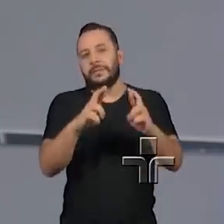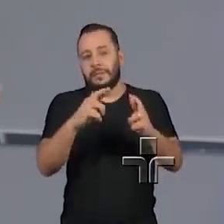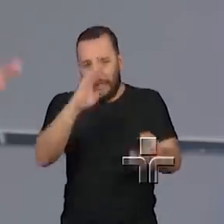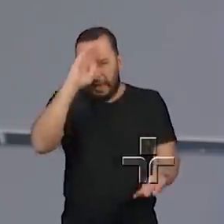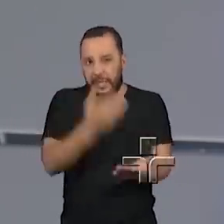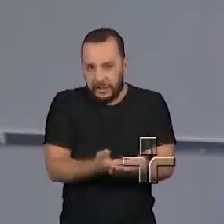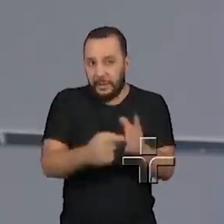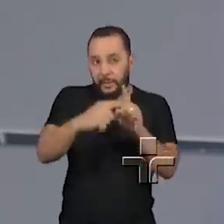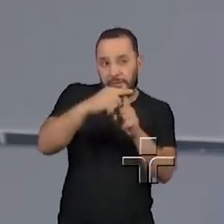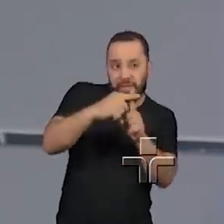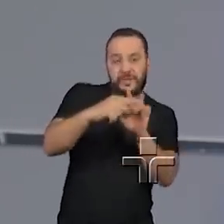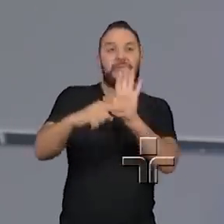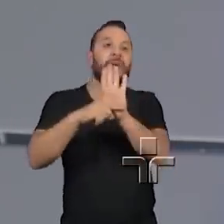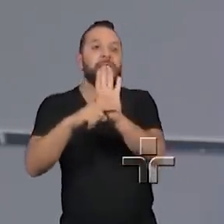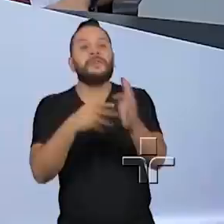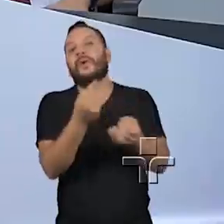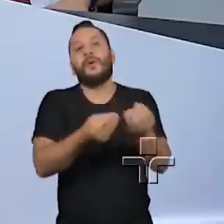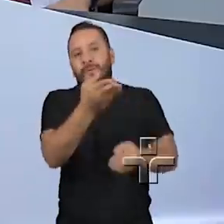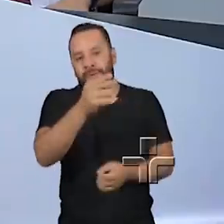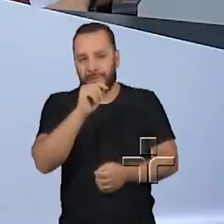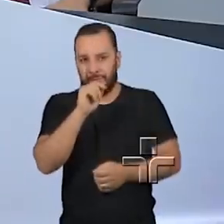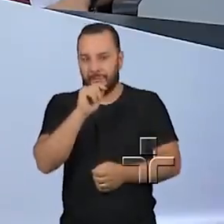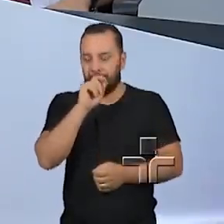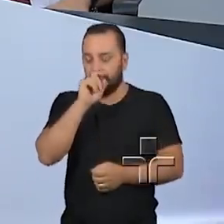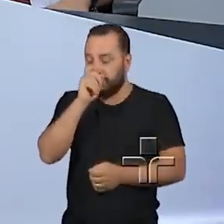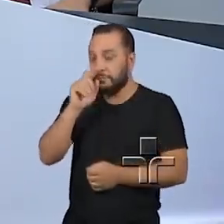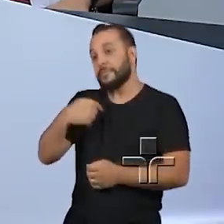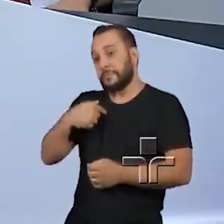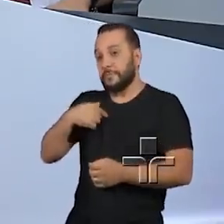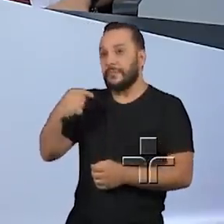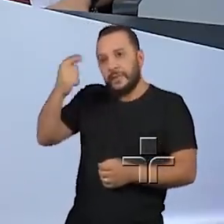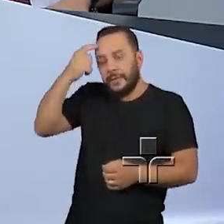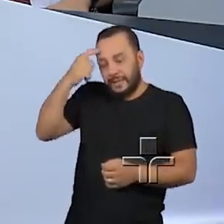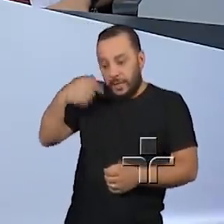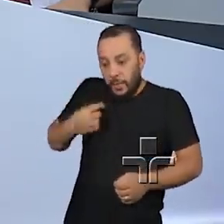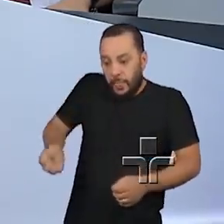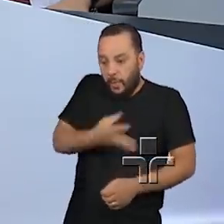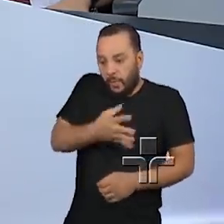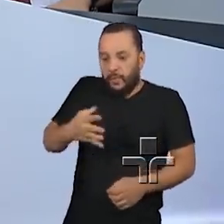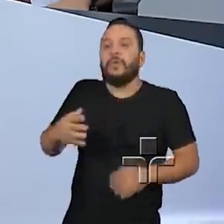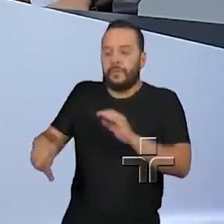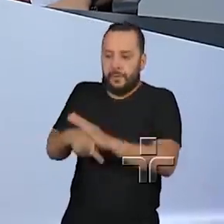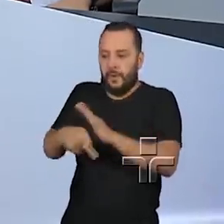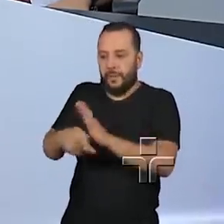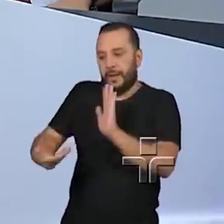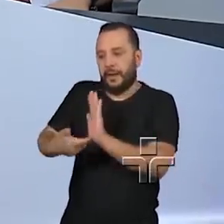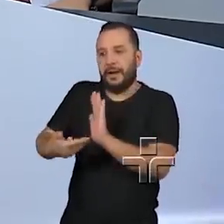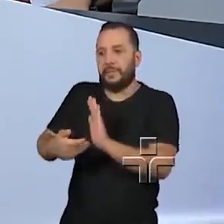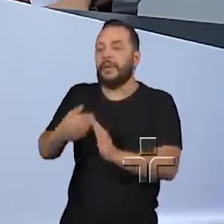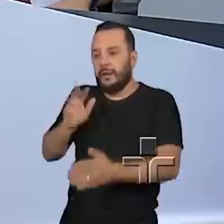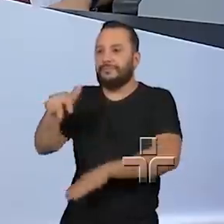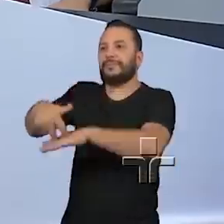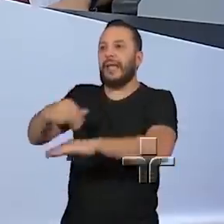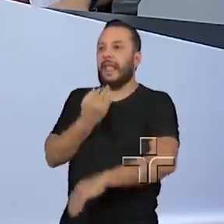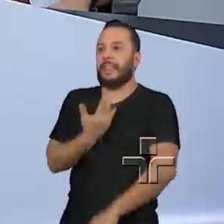expectativas foram positivas? Qual a avaliação fazer? Não, acho que qualquer novato na Câmara, como eu, tem uma grande decepção inicial, porque